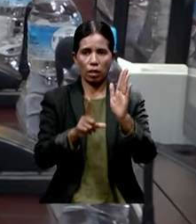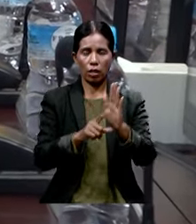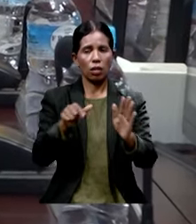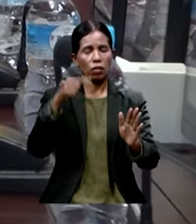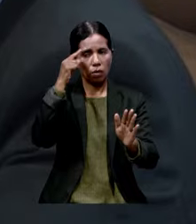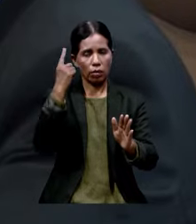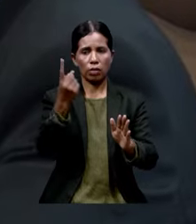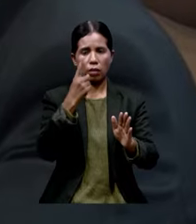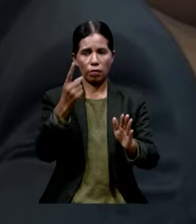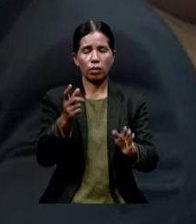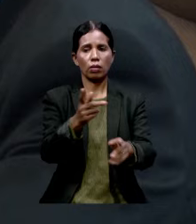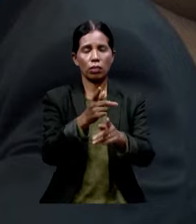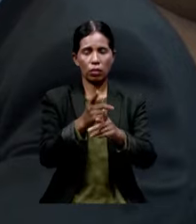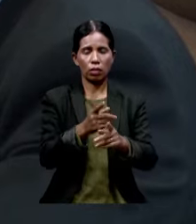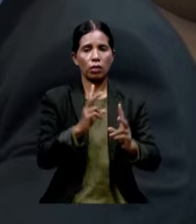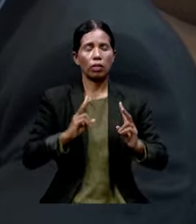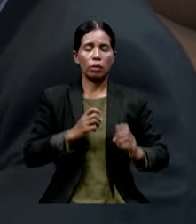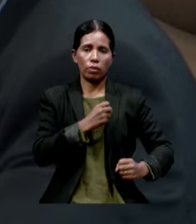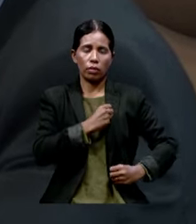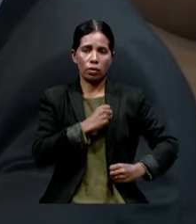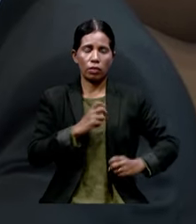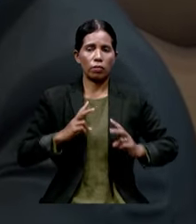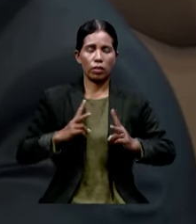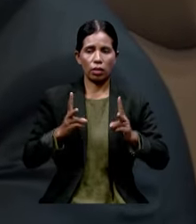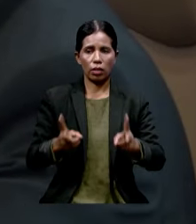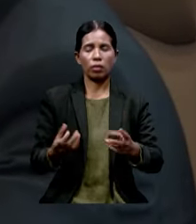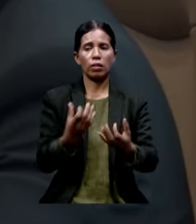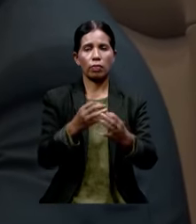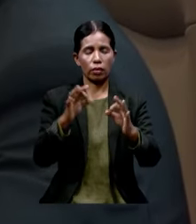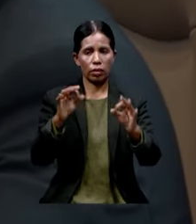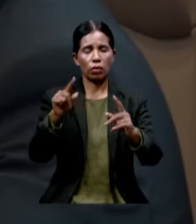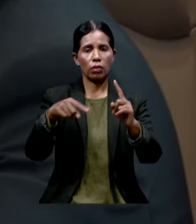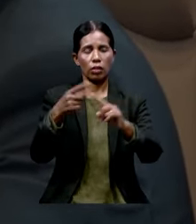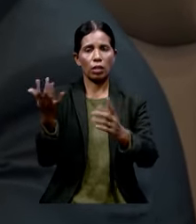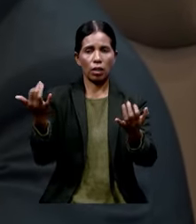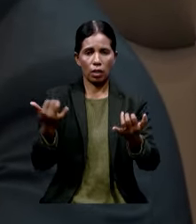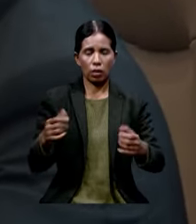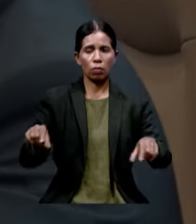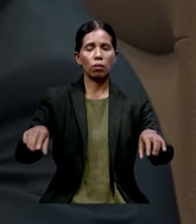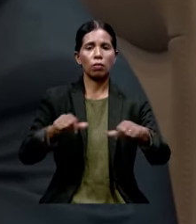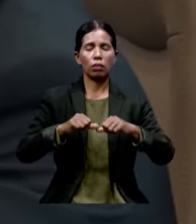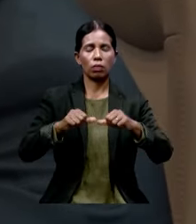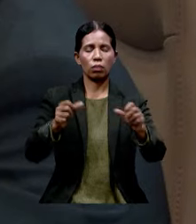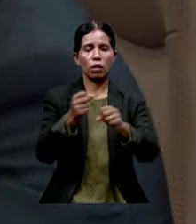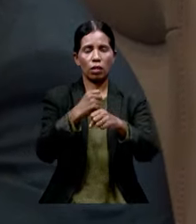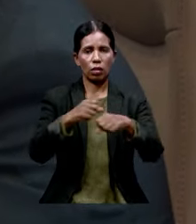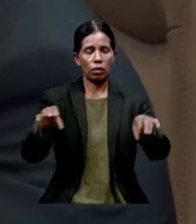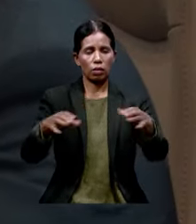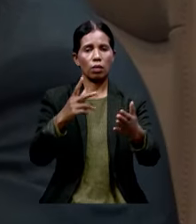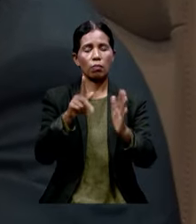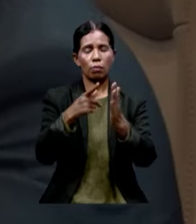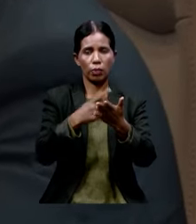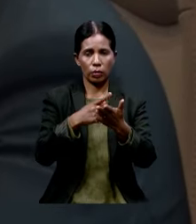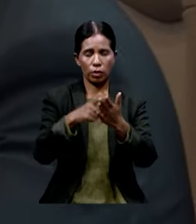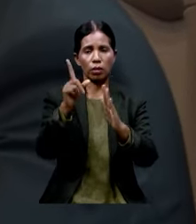governo na fatinga segura militar veterano, Sira nebe a foi em reforma, o enhira Sira cara continua a la função militar. Projeto decreto lei